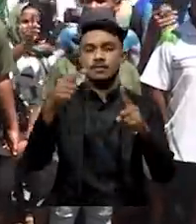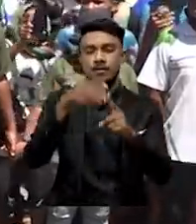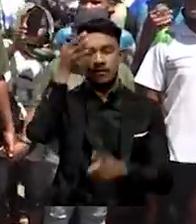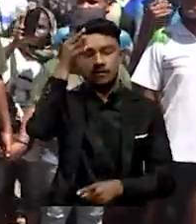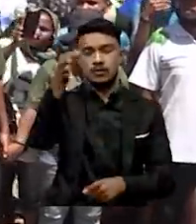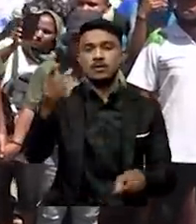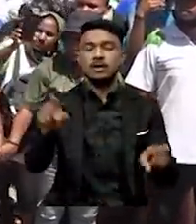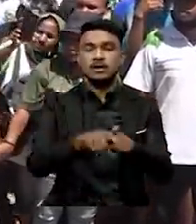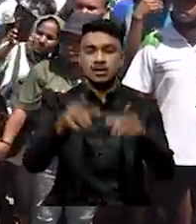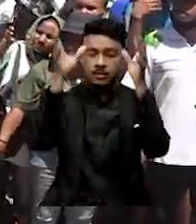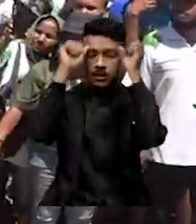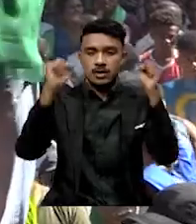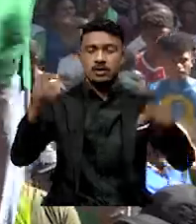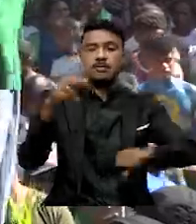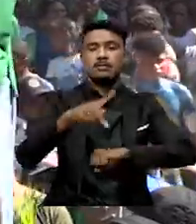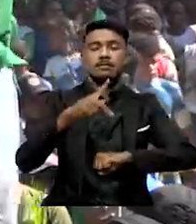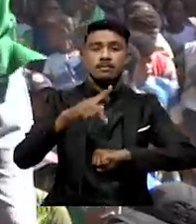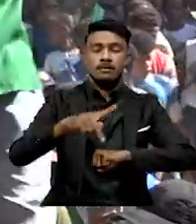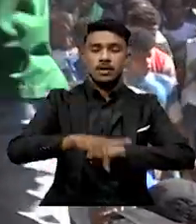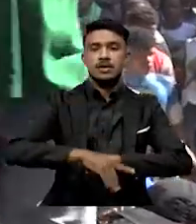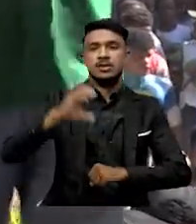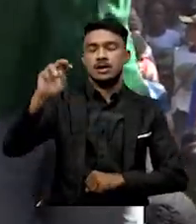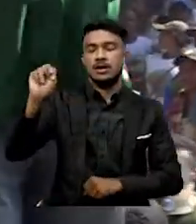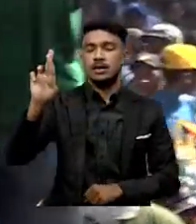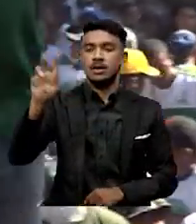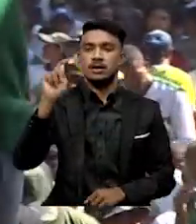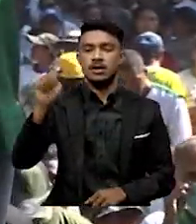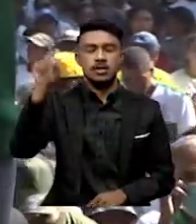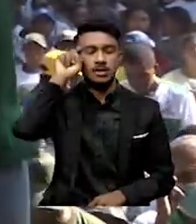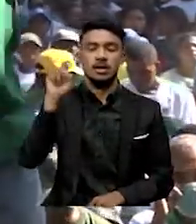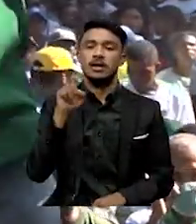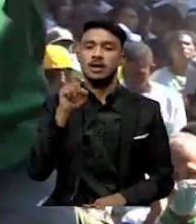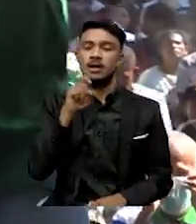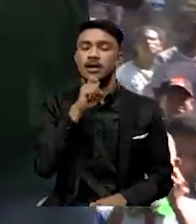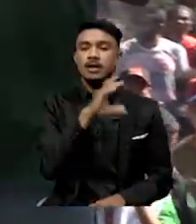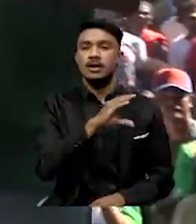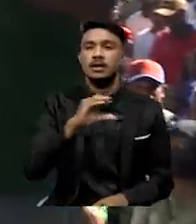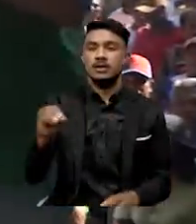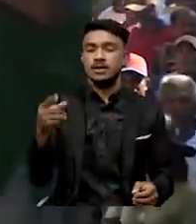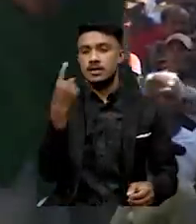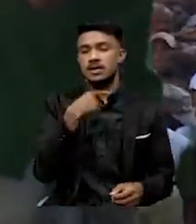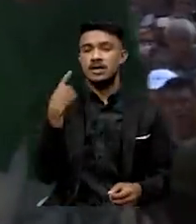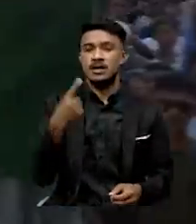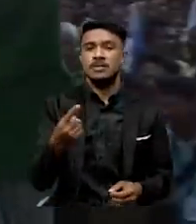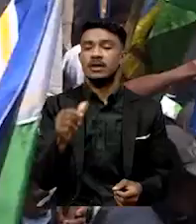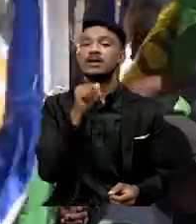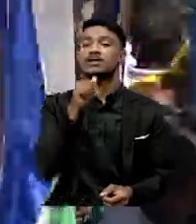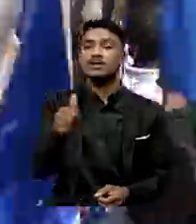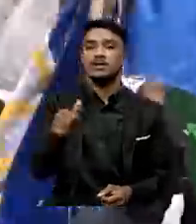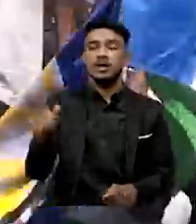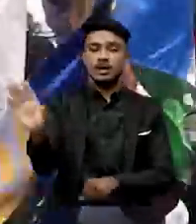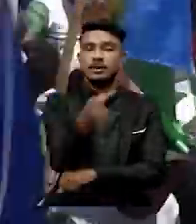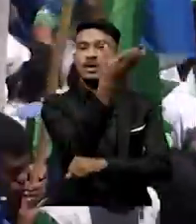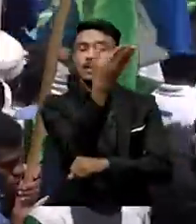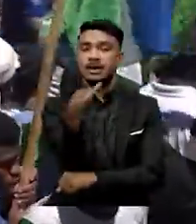nessa presidente CNRT, Kaira Lassanana Guzmão Hateten, sirene be nega bandeira CNRT, ou de liberta raine, tamba